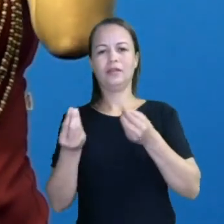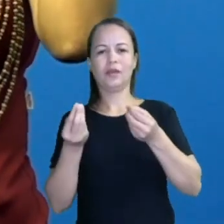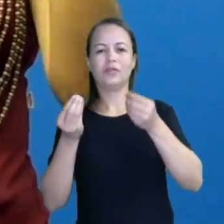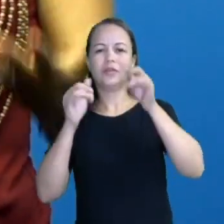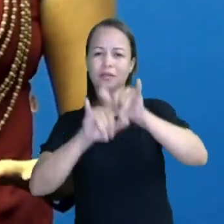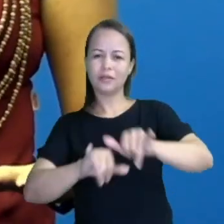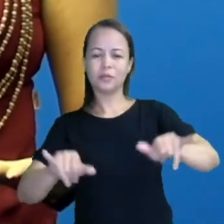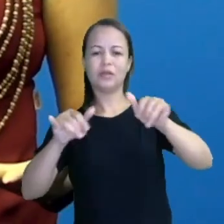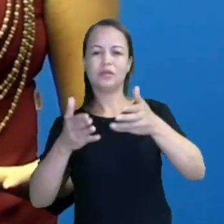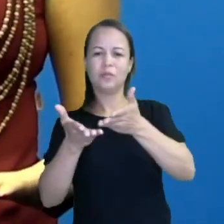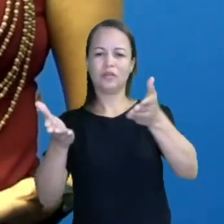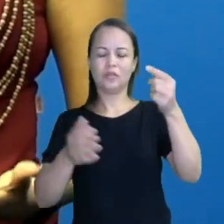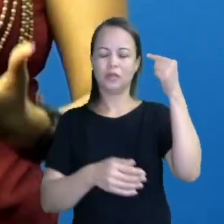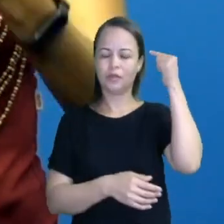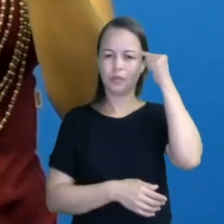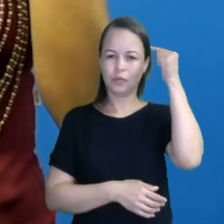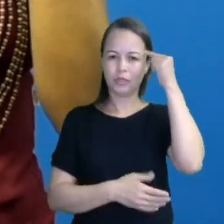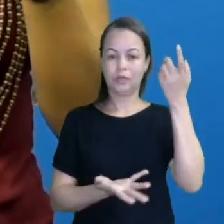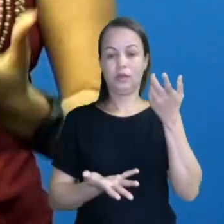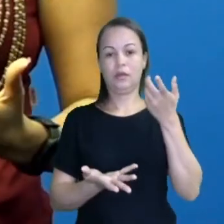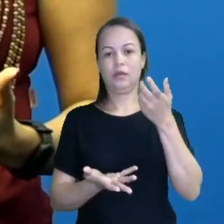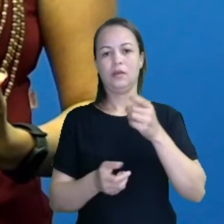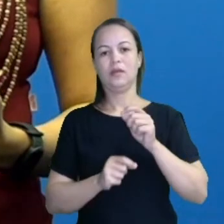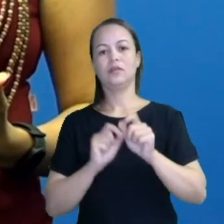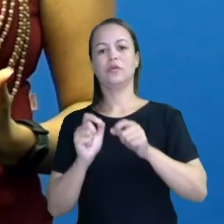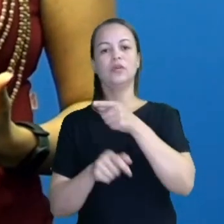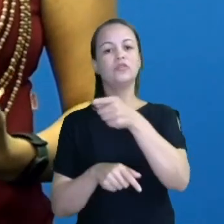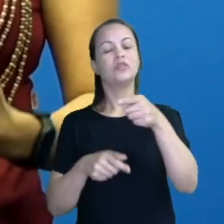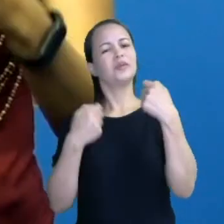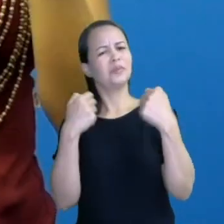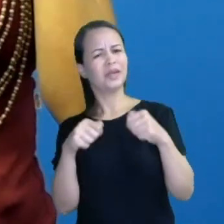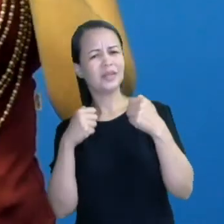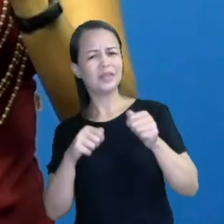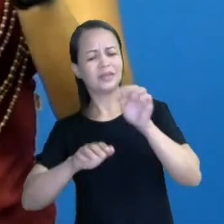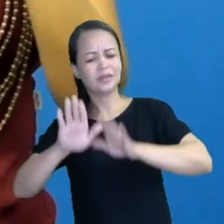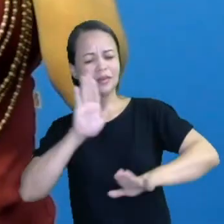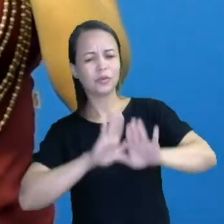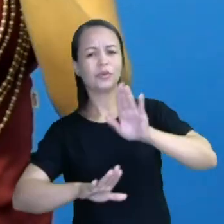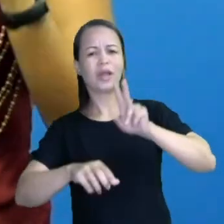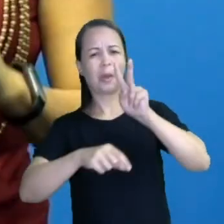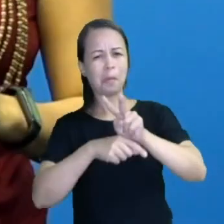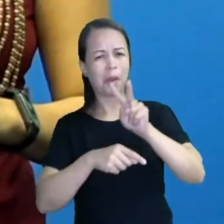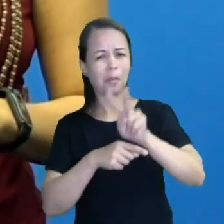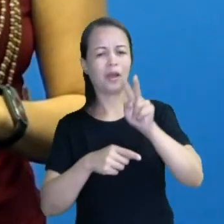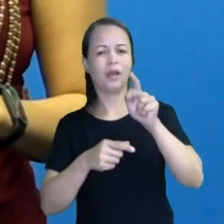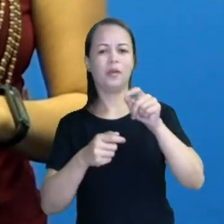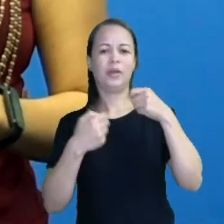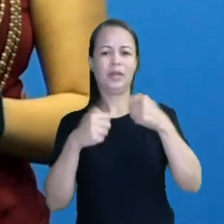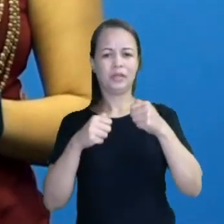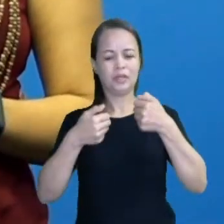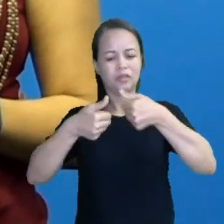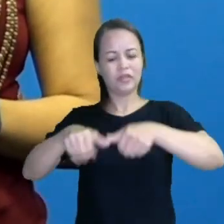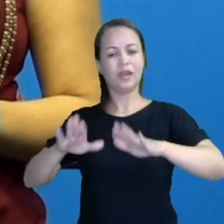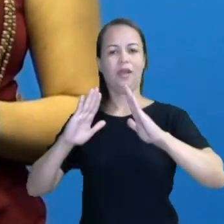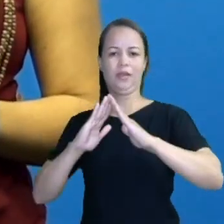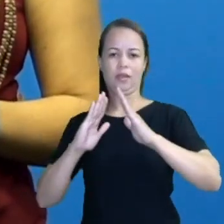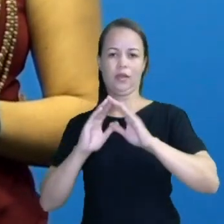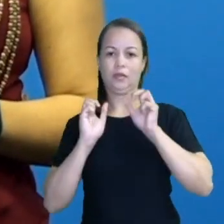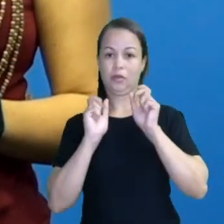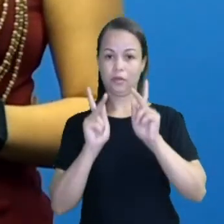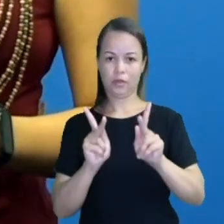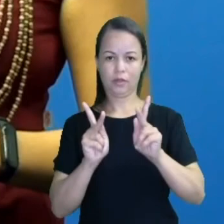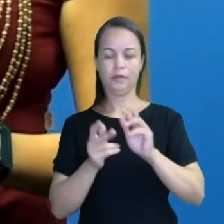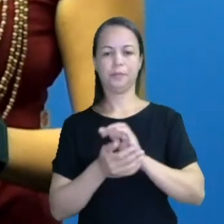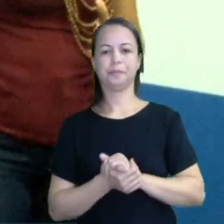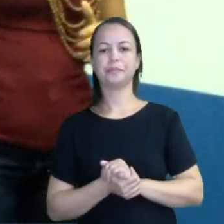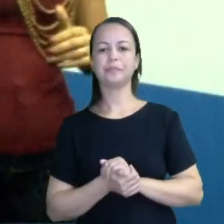sensibilização para você se conscientizar de que você precisa se cuidar, que você precisa se manter isolado, tá bem?